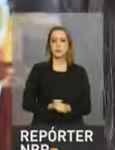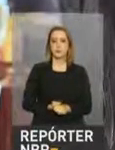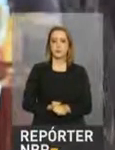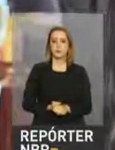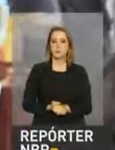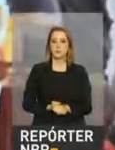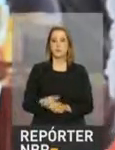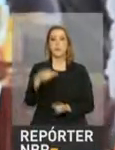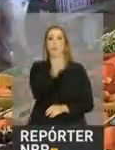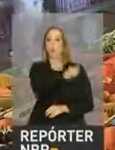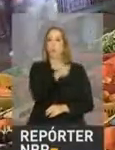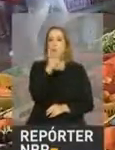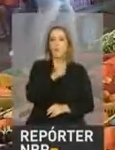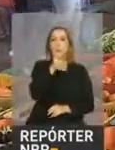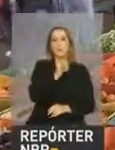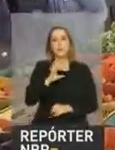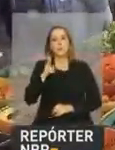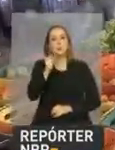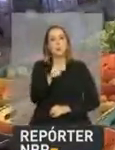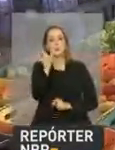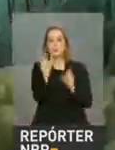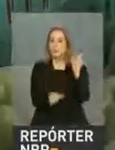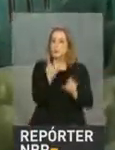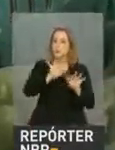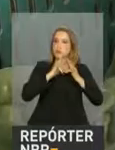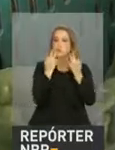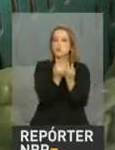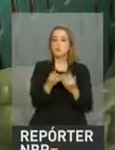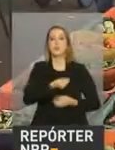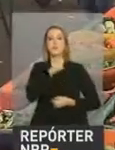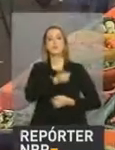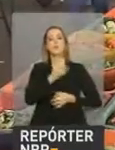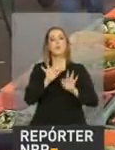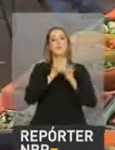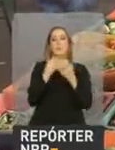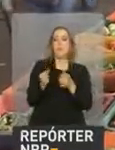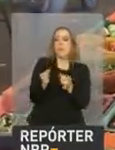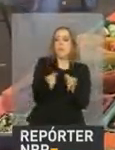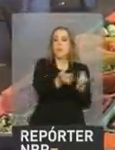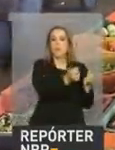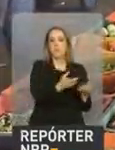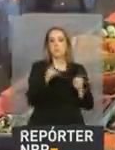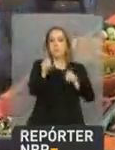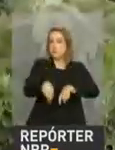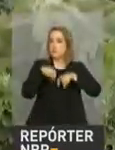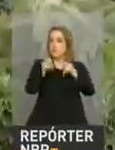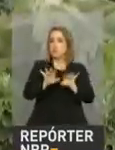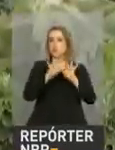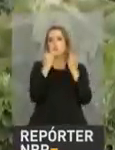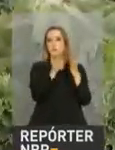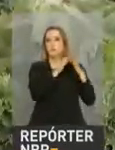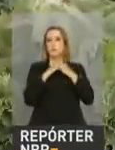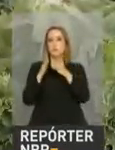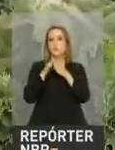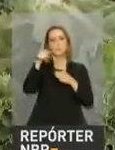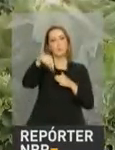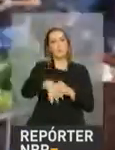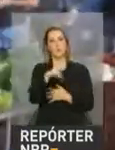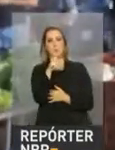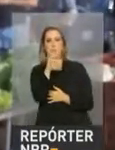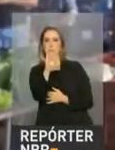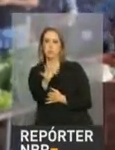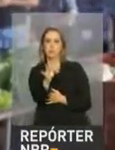maria e toda a família vivem do dinheiro que ganhou com a venda dos produtos que cultivam na propriedade dela que fica no entorno do distrito federal